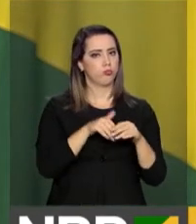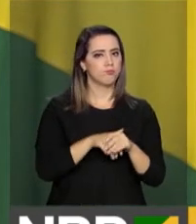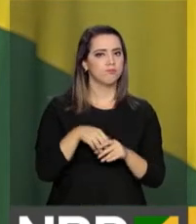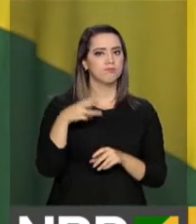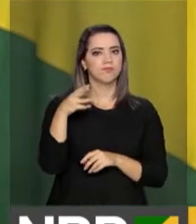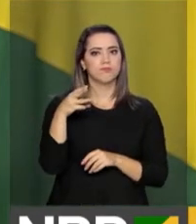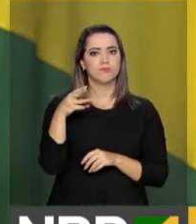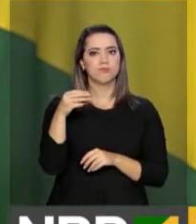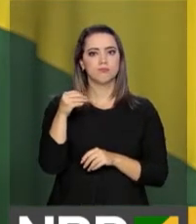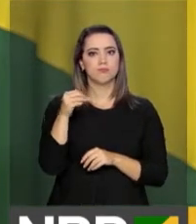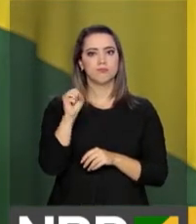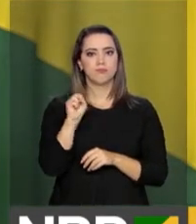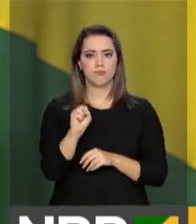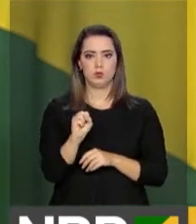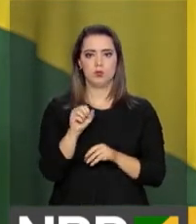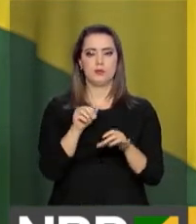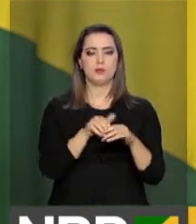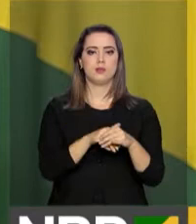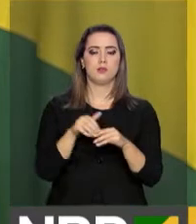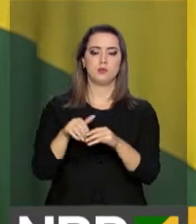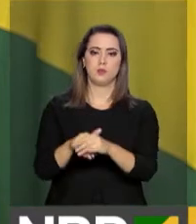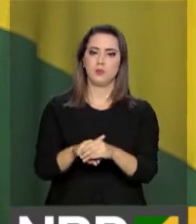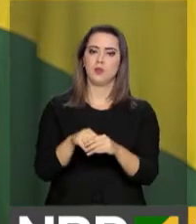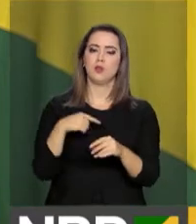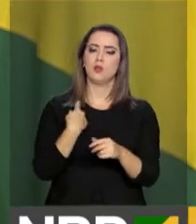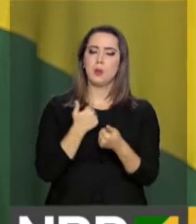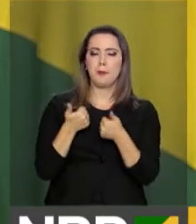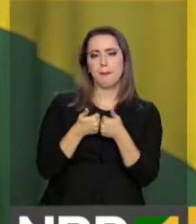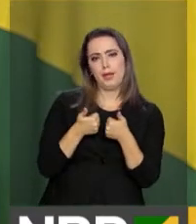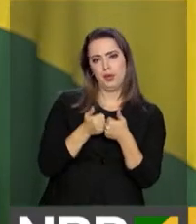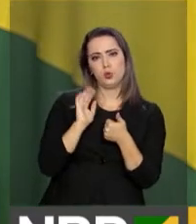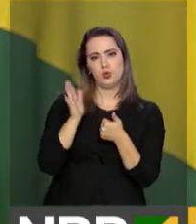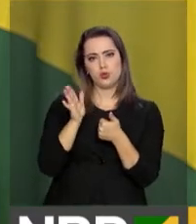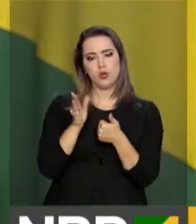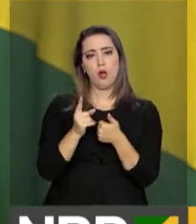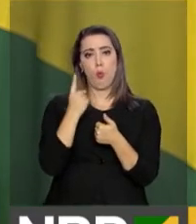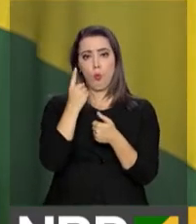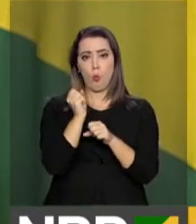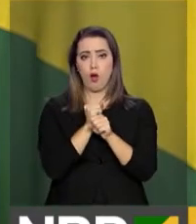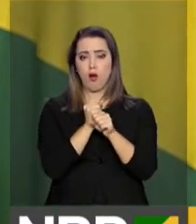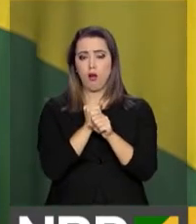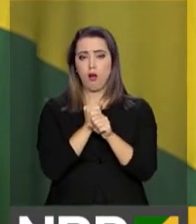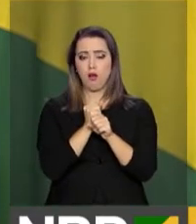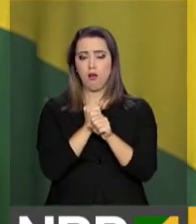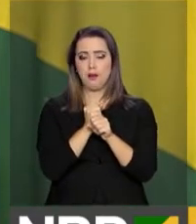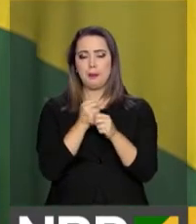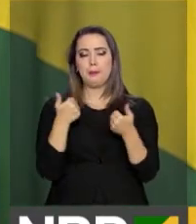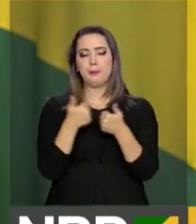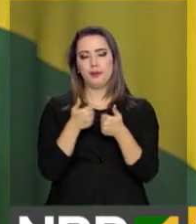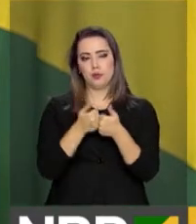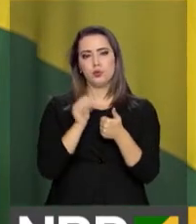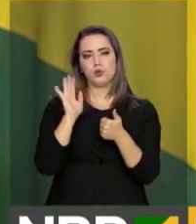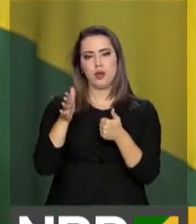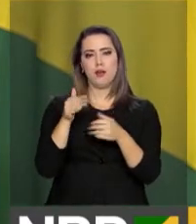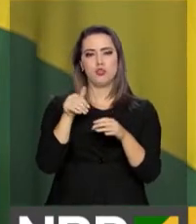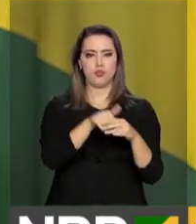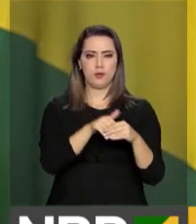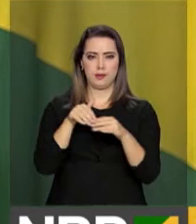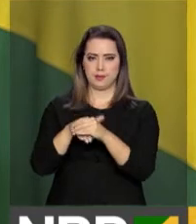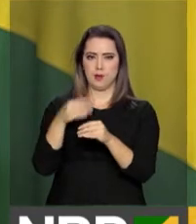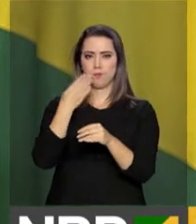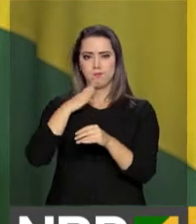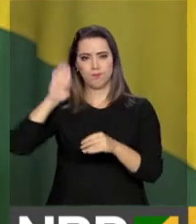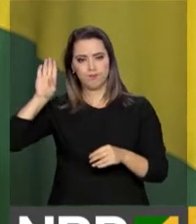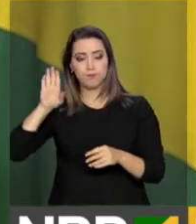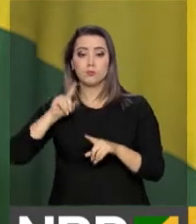deputados e nós estamos conversamos próximos de um ano eleitoral e é mais do que legítimo